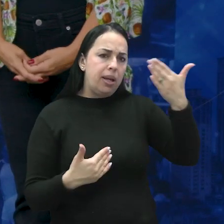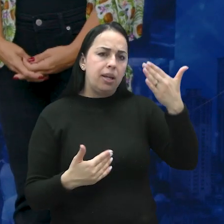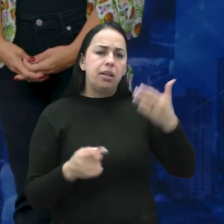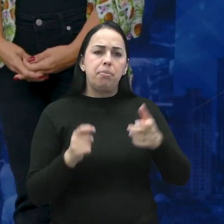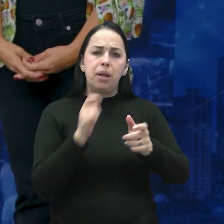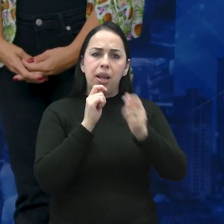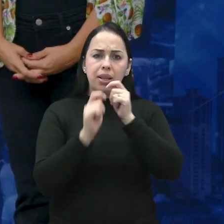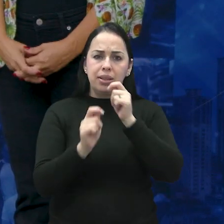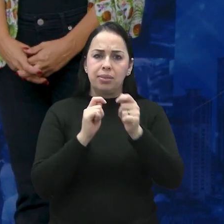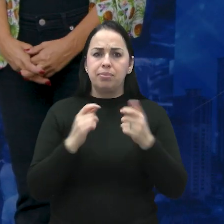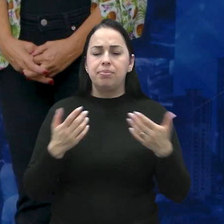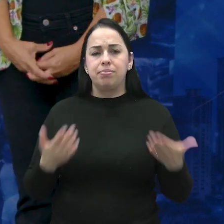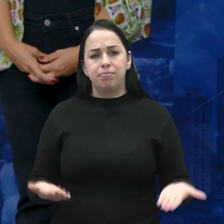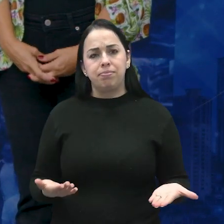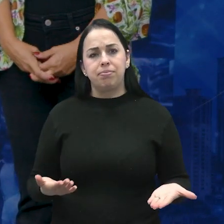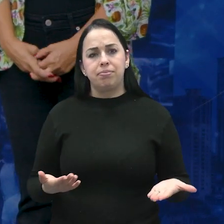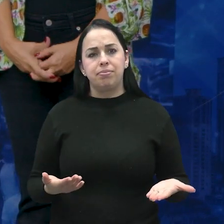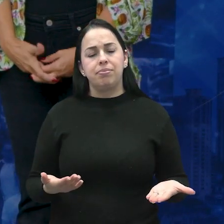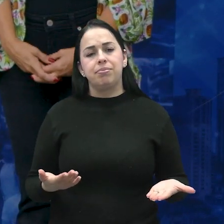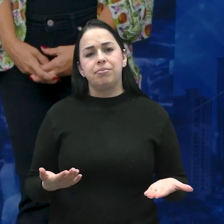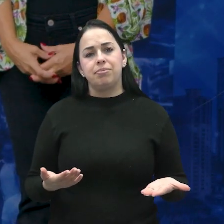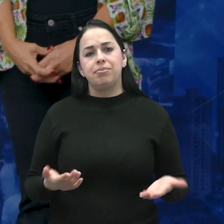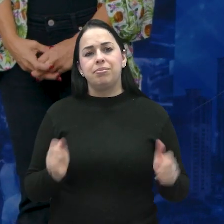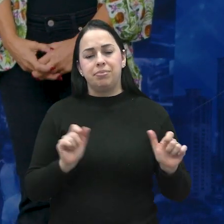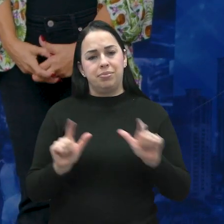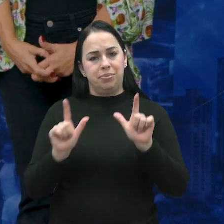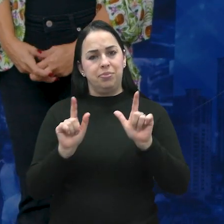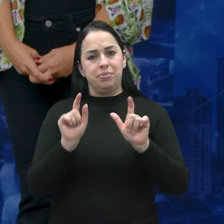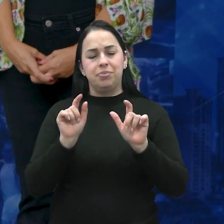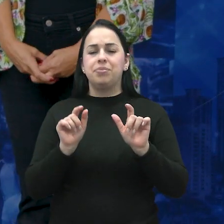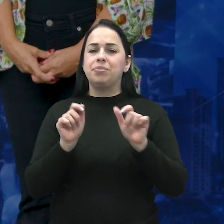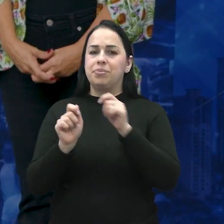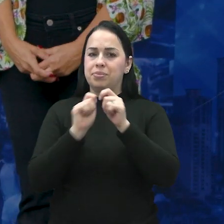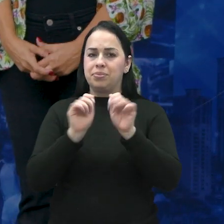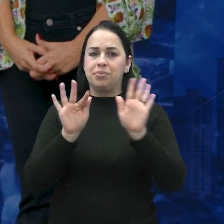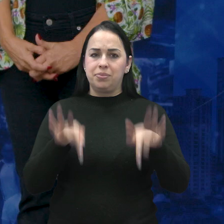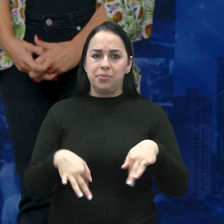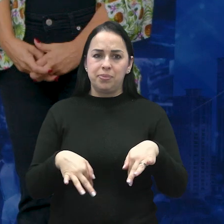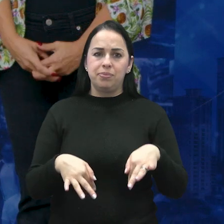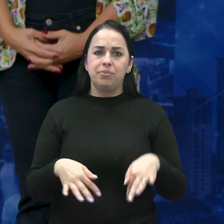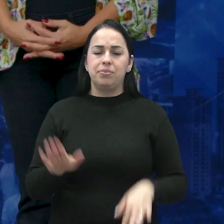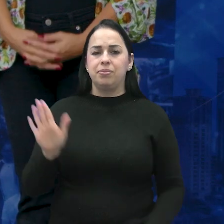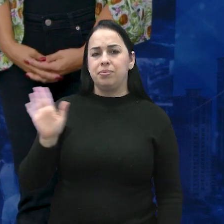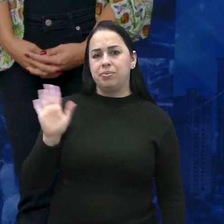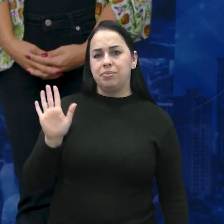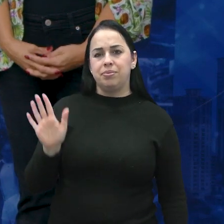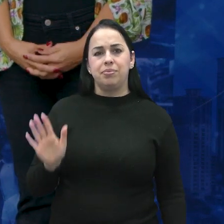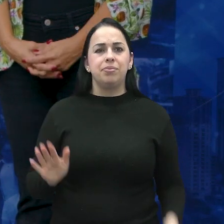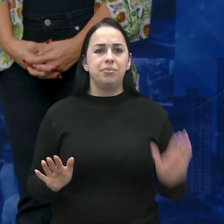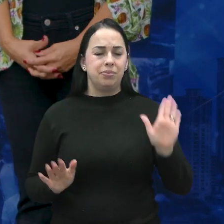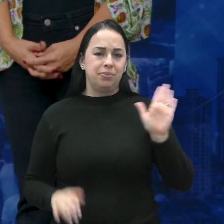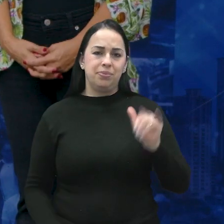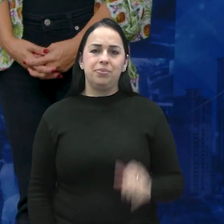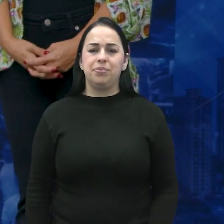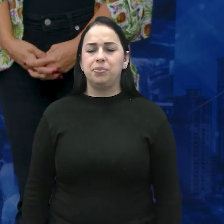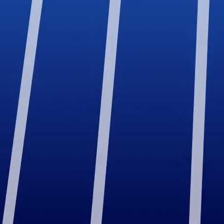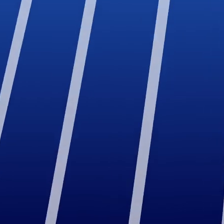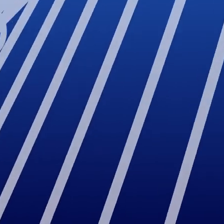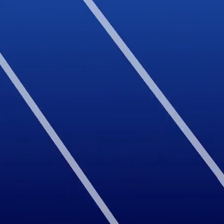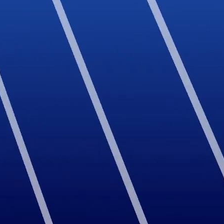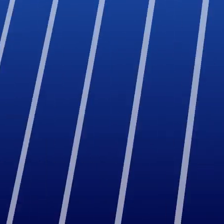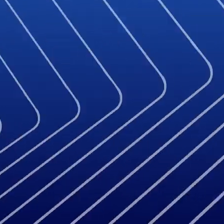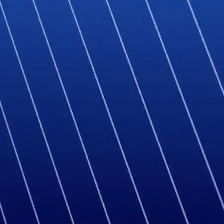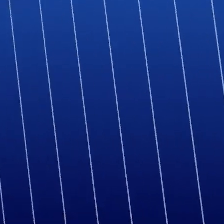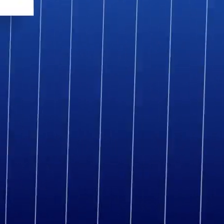pela entrevista. Então é isso, pessoal. O Boletim Entrevista de hoje fica por aqui. Até a próxima. Tchau, tchau.